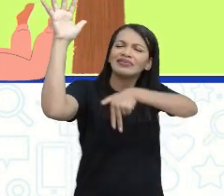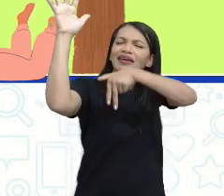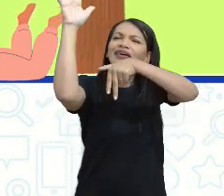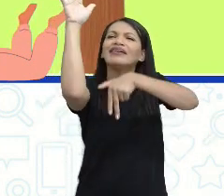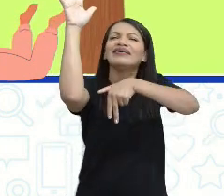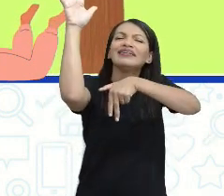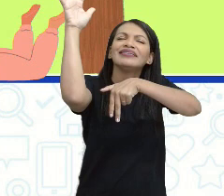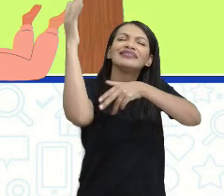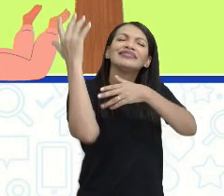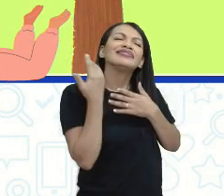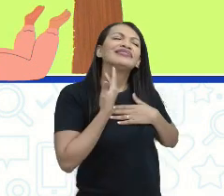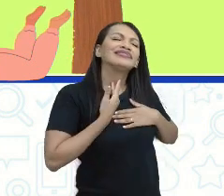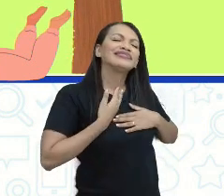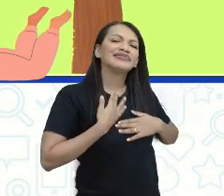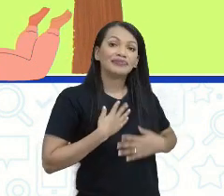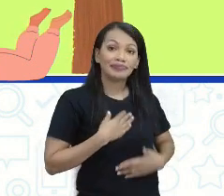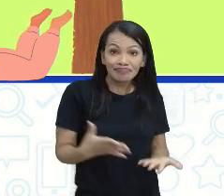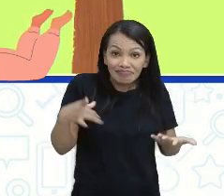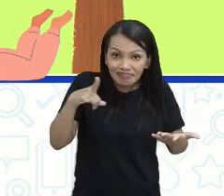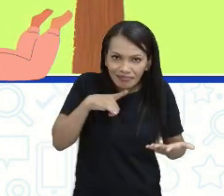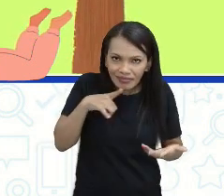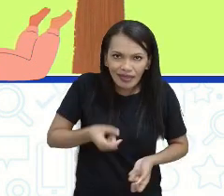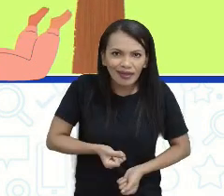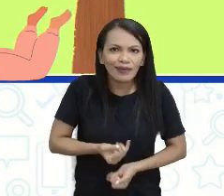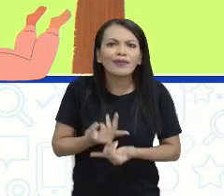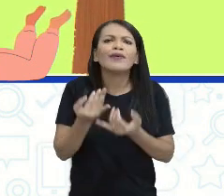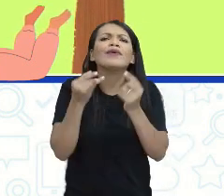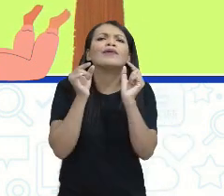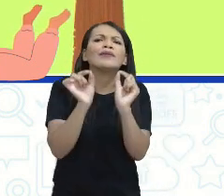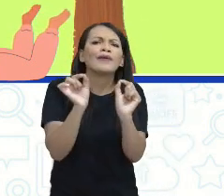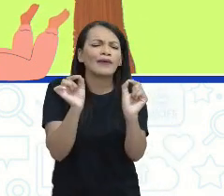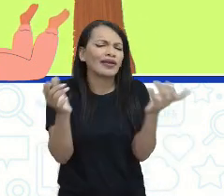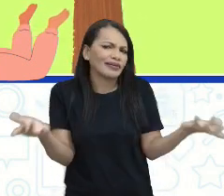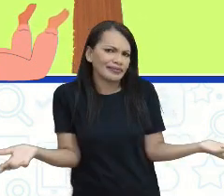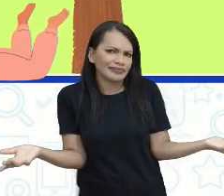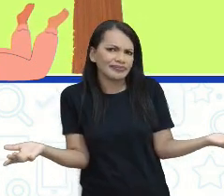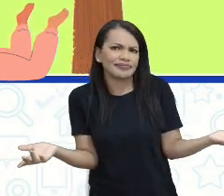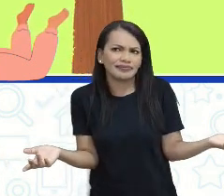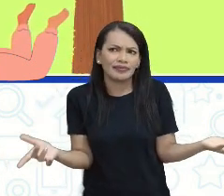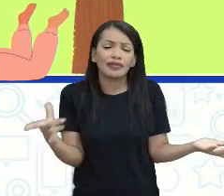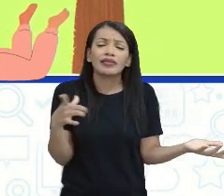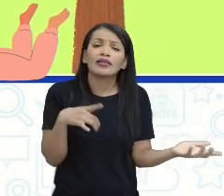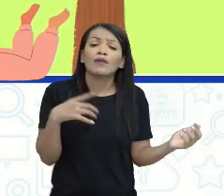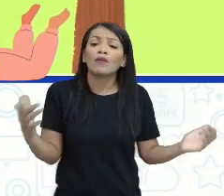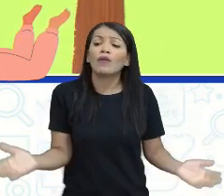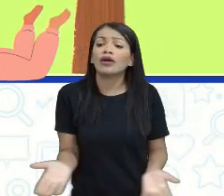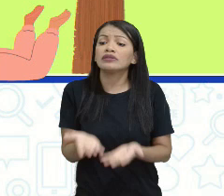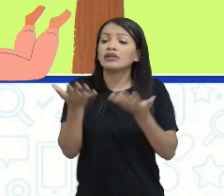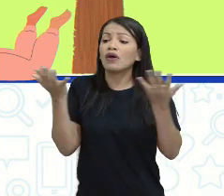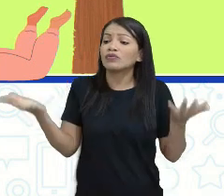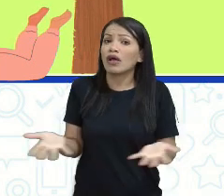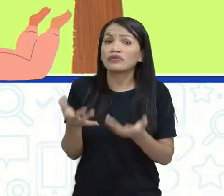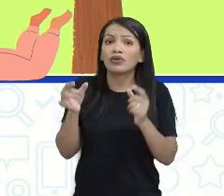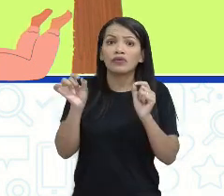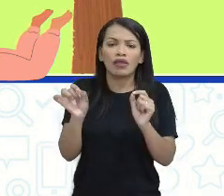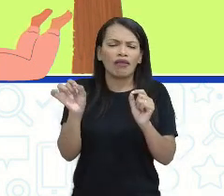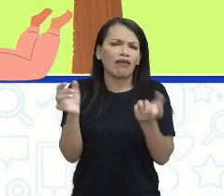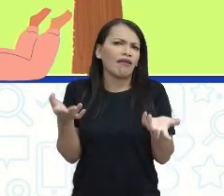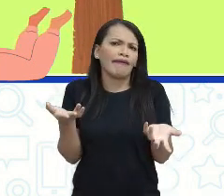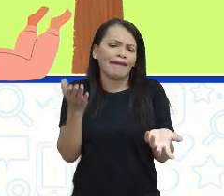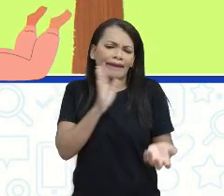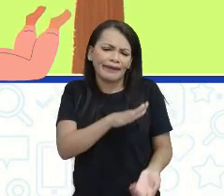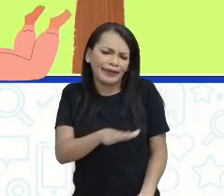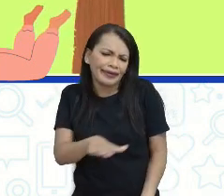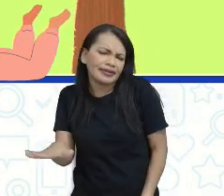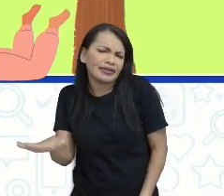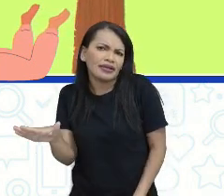laranjais. Então, o que a gente tem nesse poema de Casimiro é o quê? É uma exaltação à infância, uma saudade de um